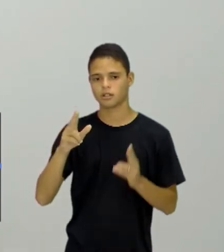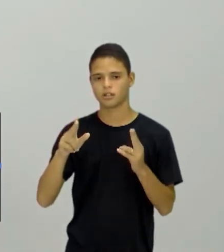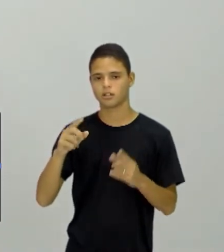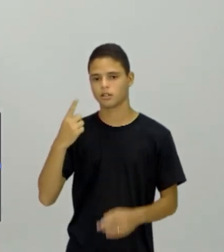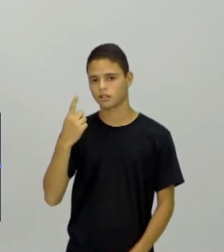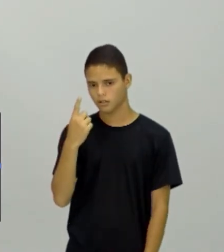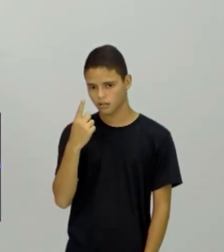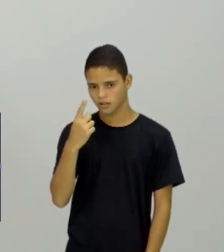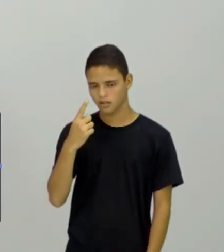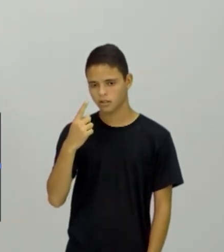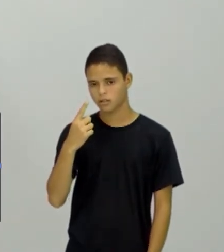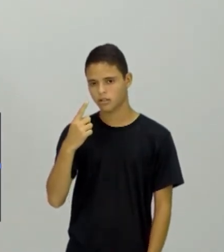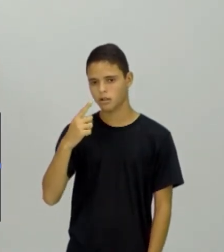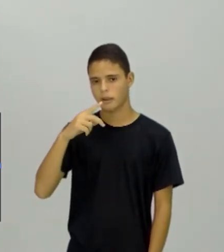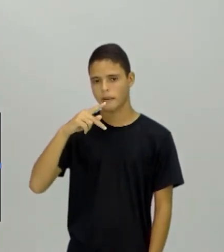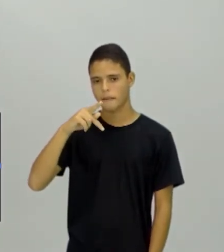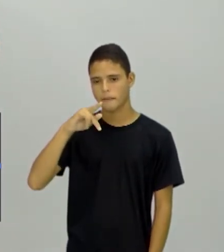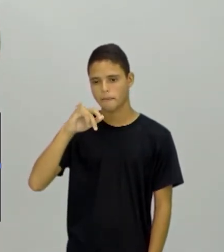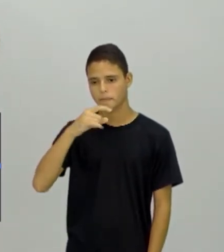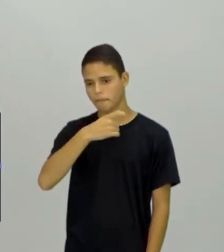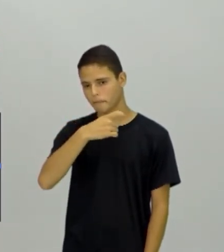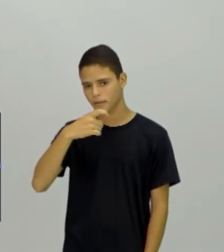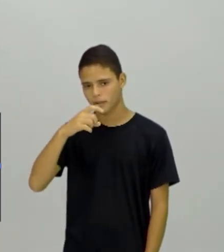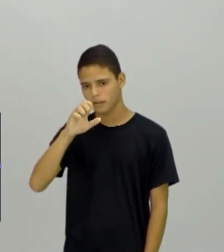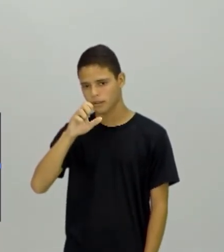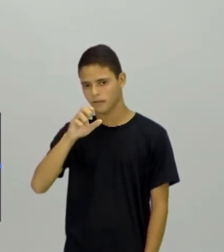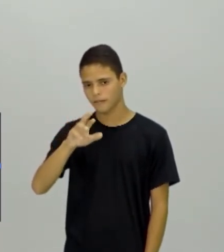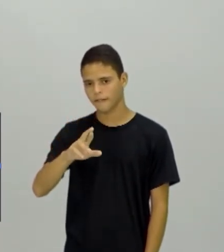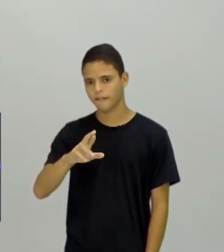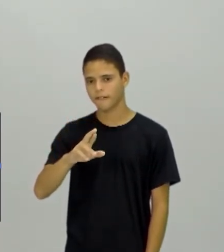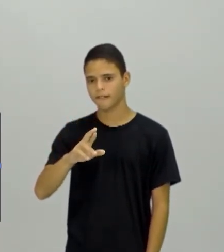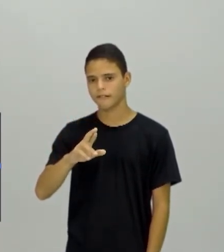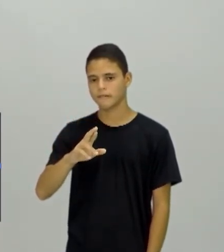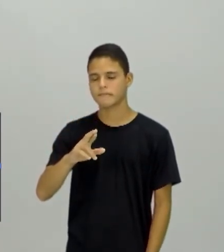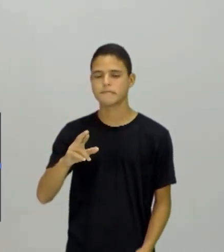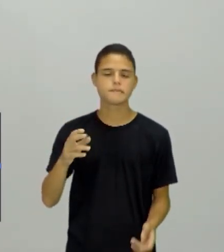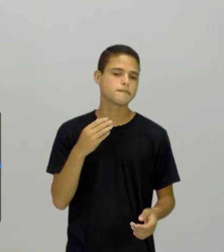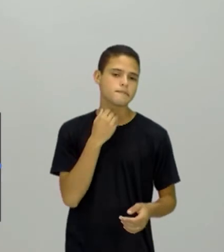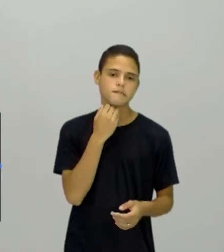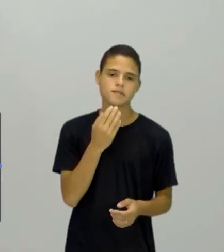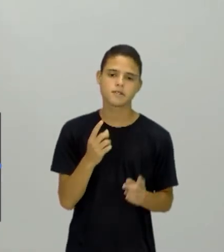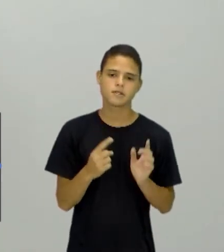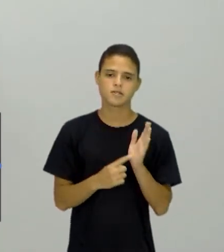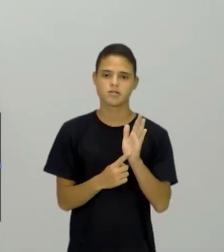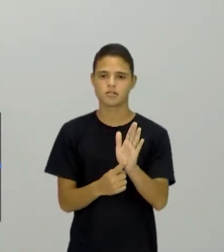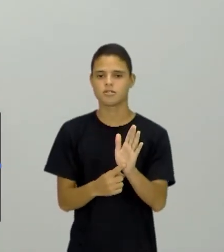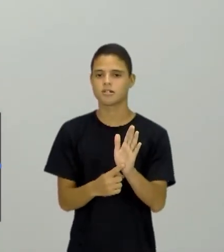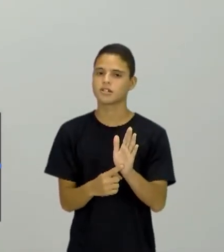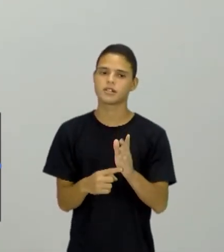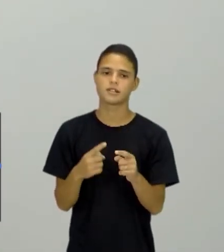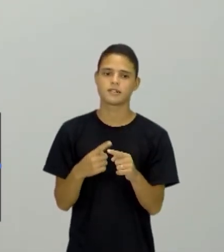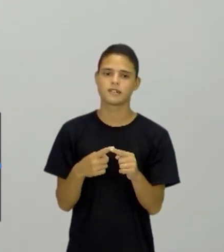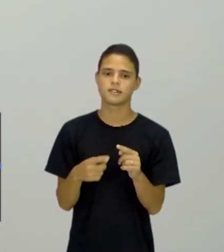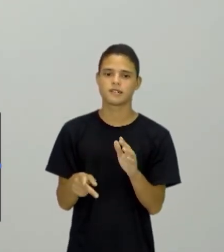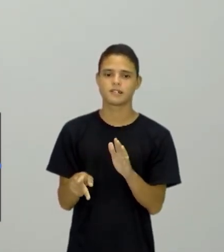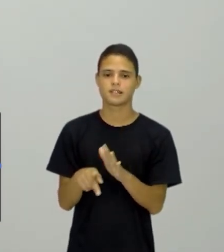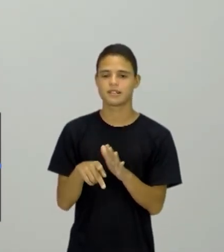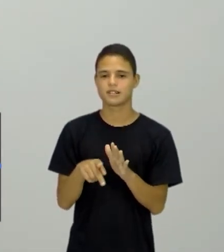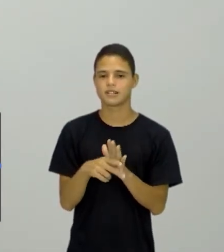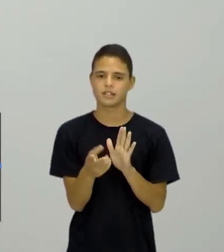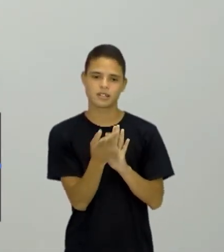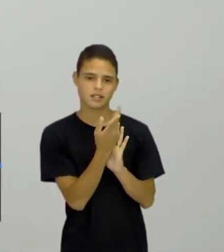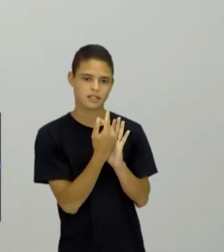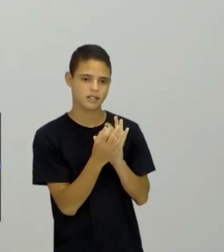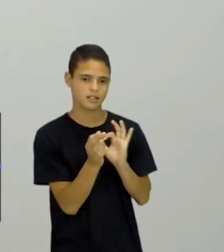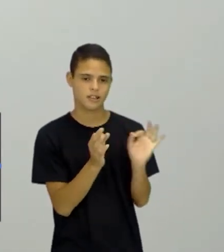aqui, ó. É um quadradinho desse. Não dá para mostrar, porque a própria figura que eu fiz 15,